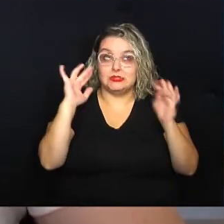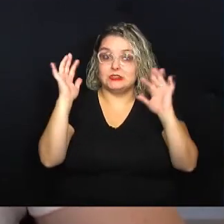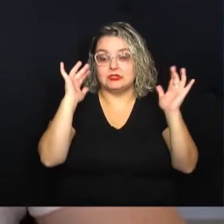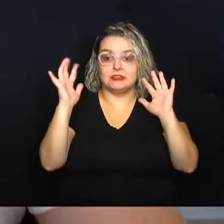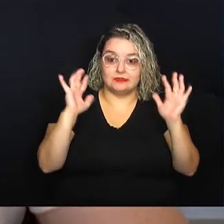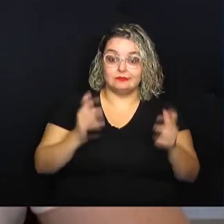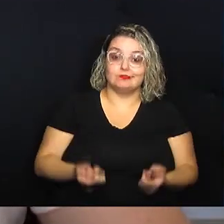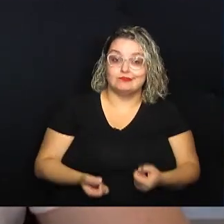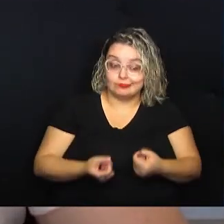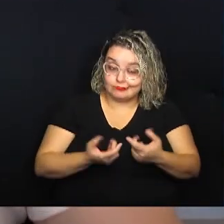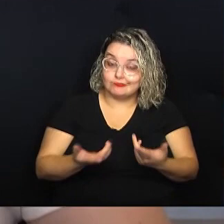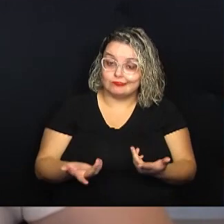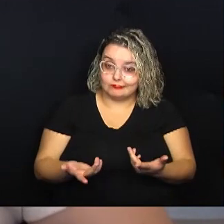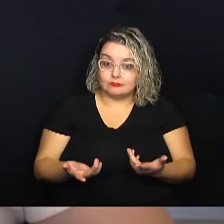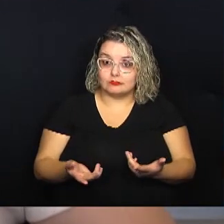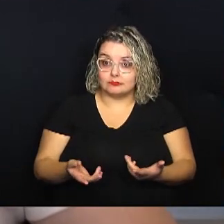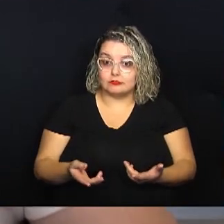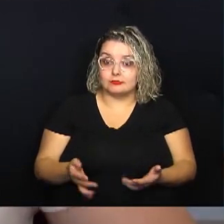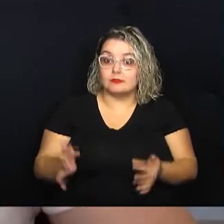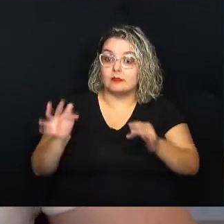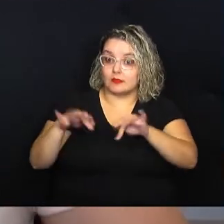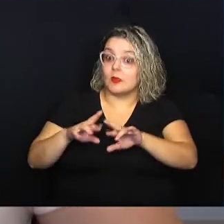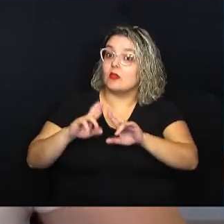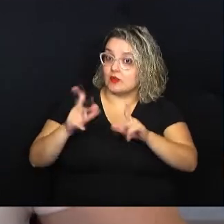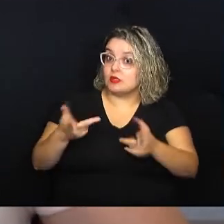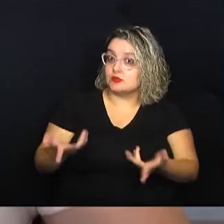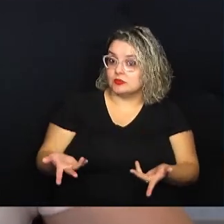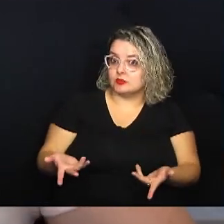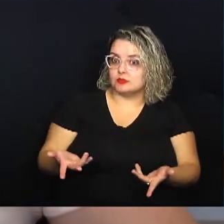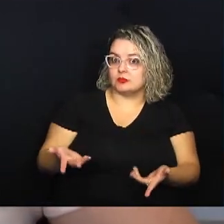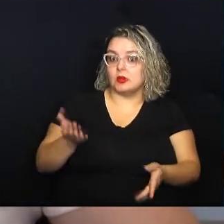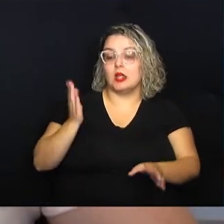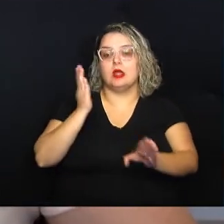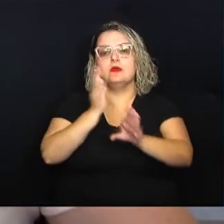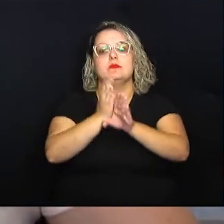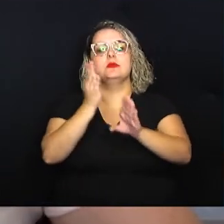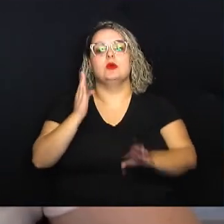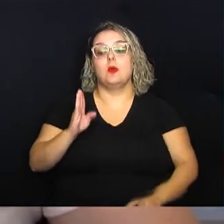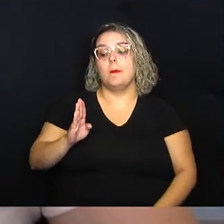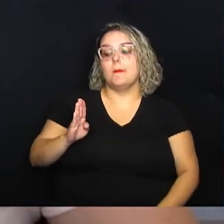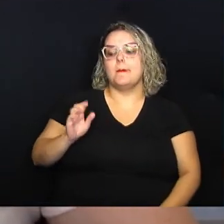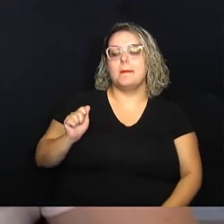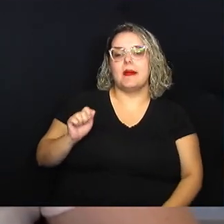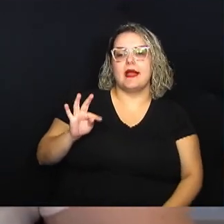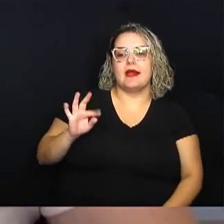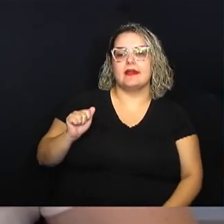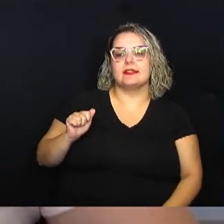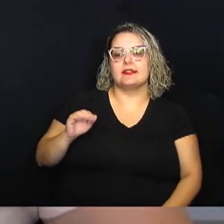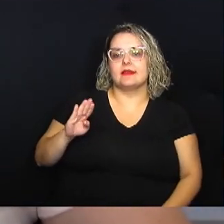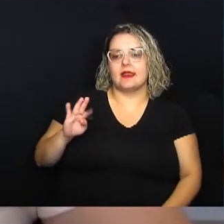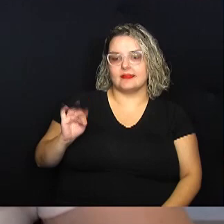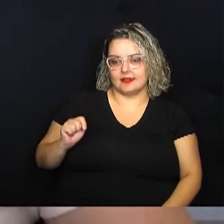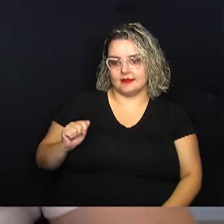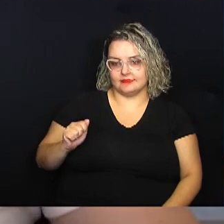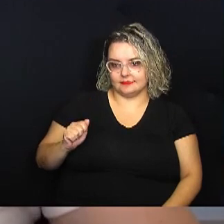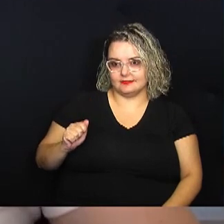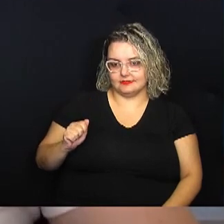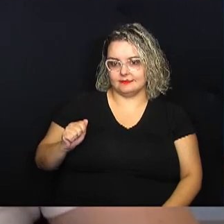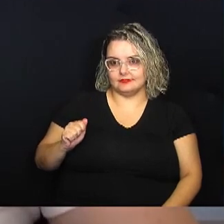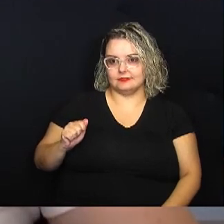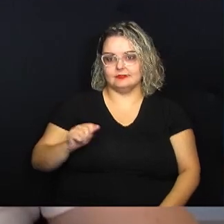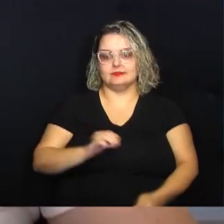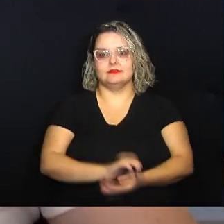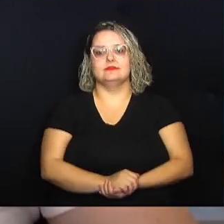câncer, e resolveu fazer um final diferente. E aí ele encontrou o Batata, né, que o nome dele é Rafael, é o Batata sem umbigo, né,